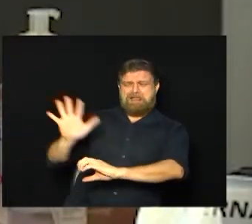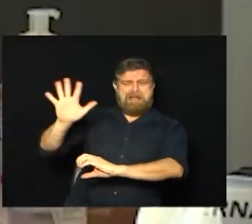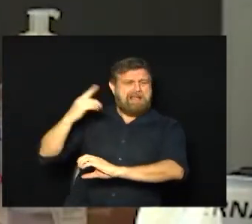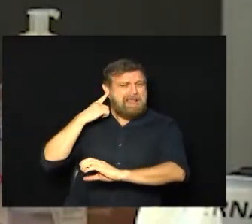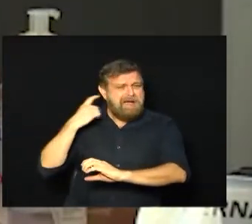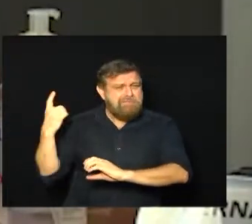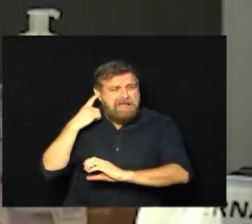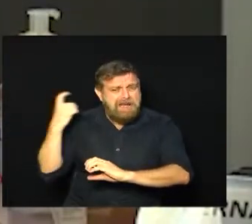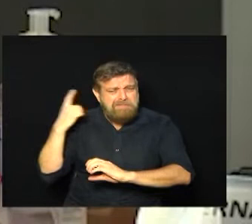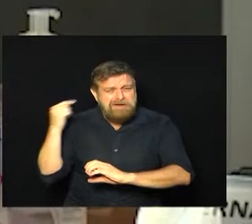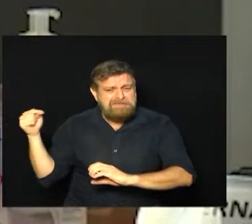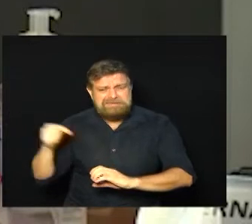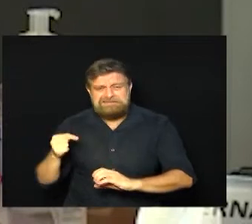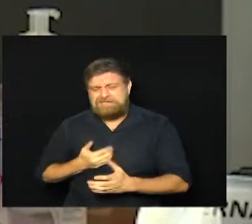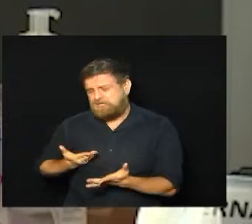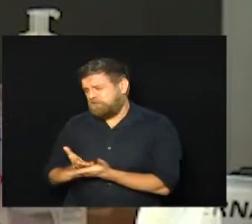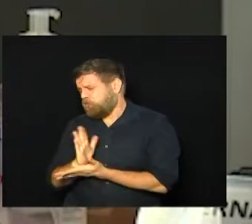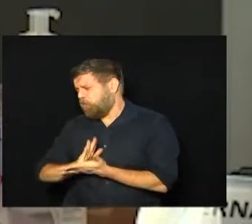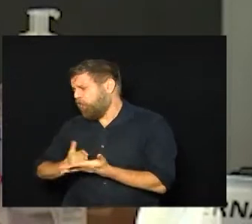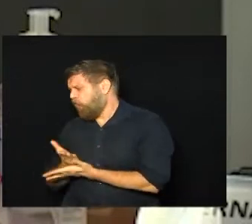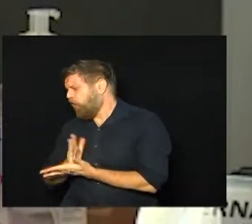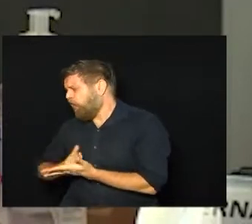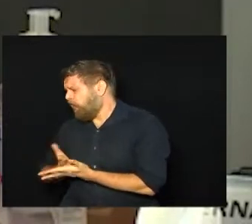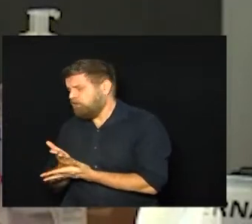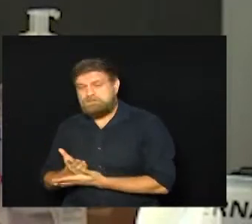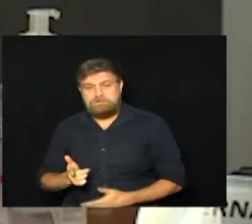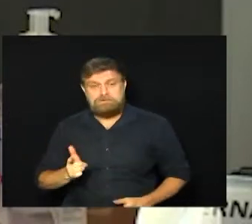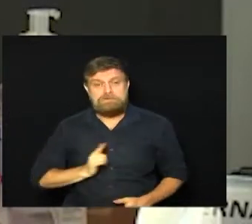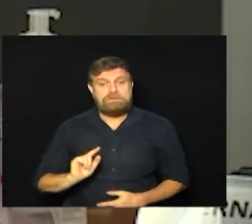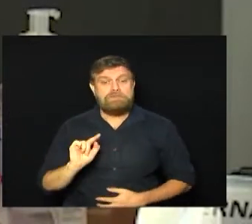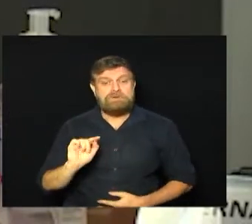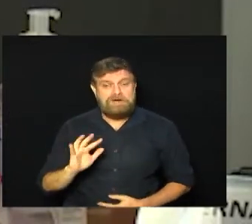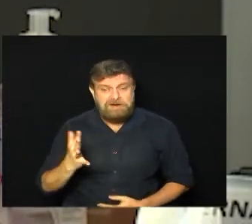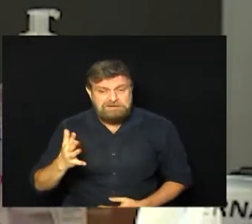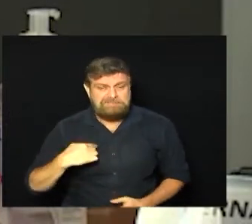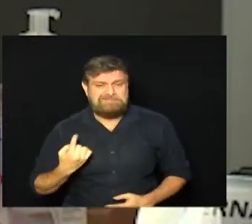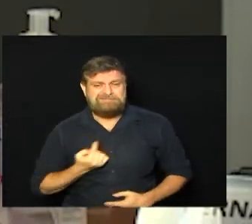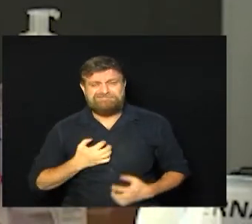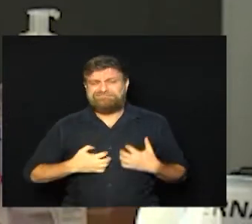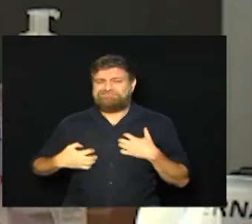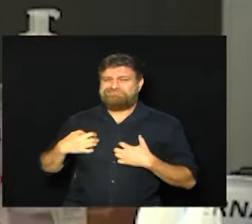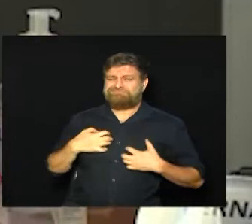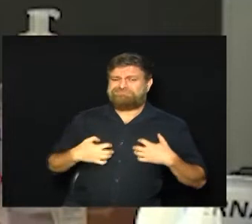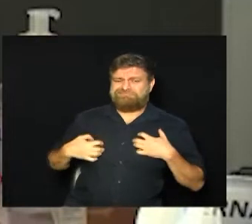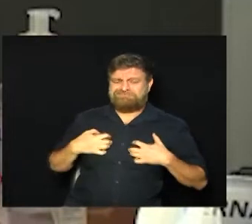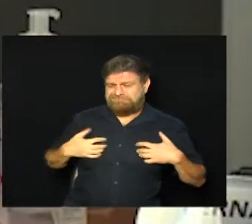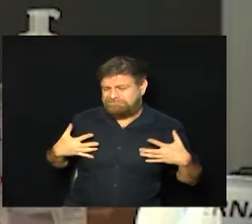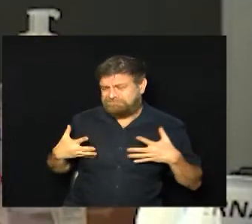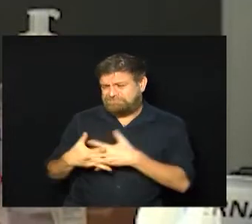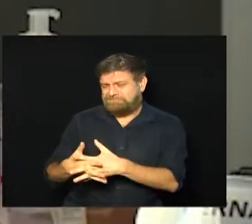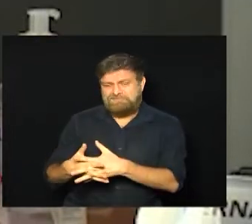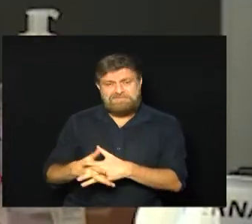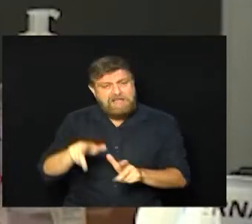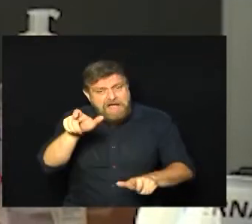o abafador ou coisa desse tipo, e que atrapalha muitas vezes, a maioria das vezes,